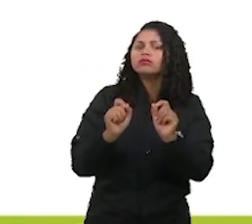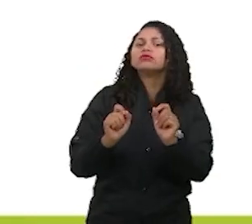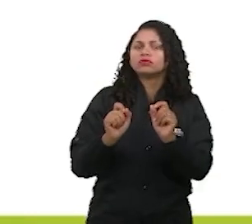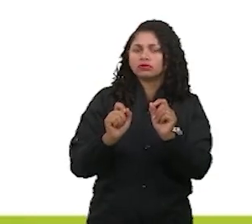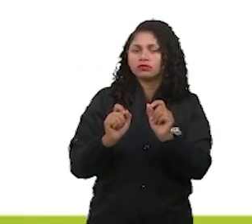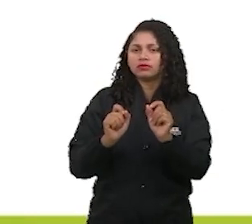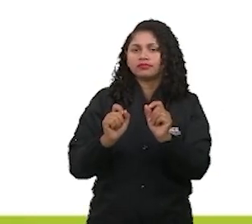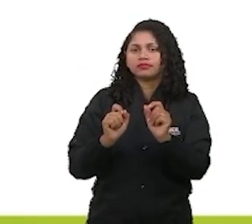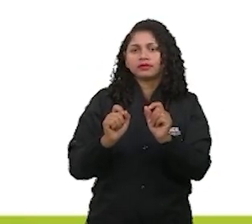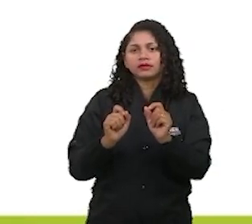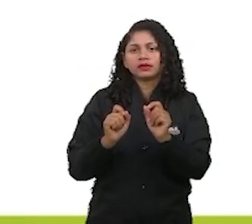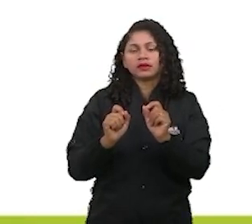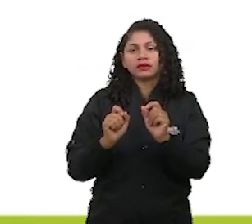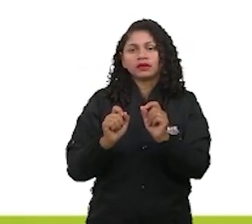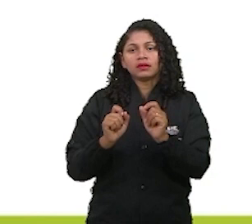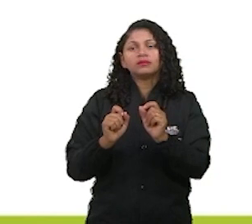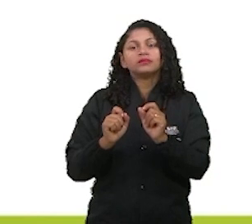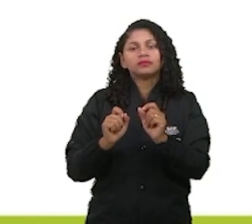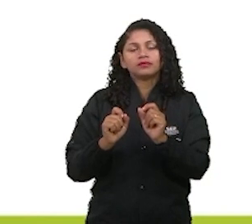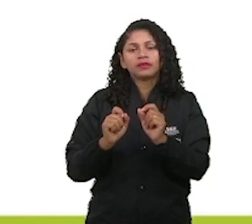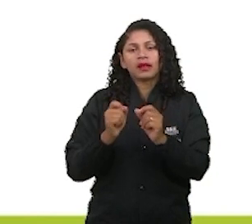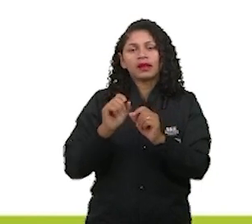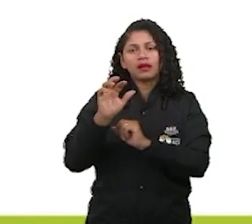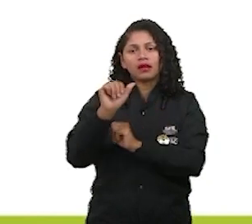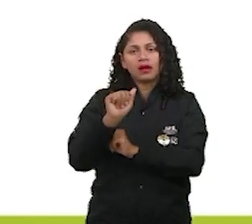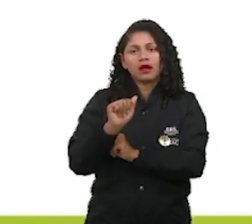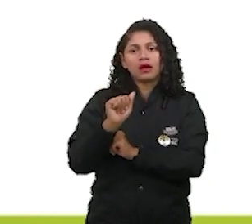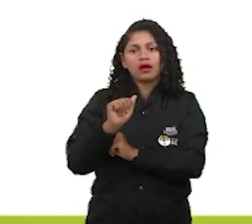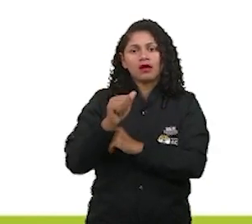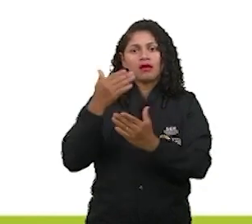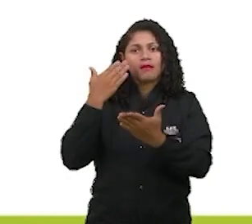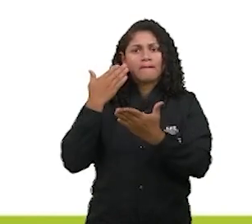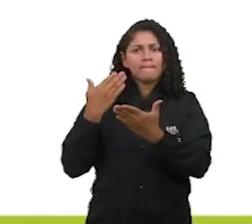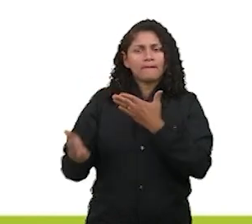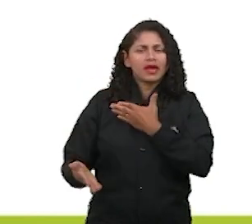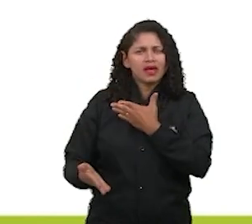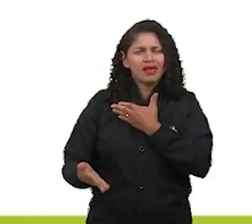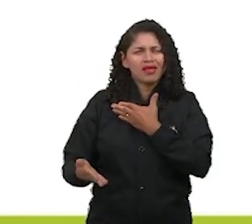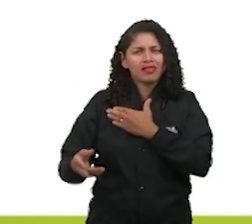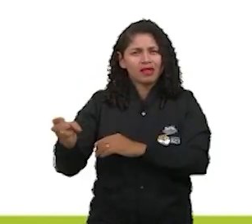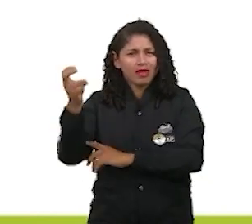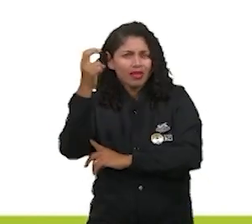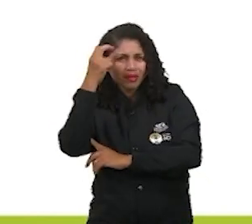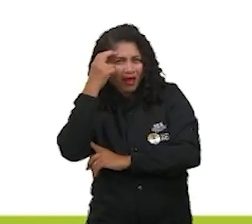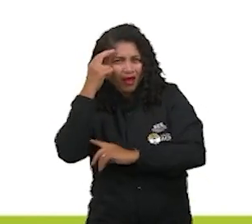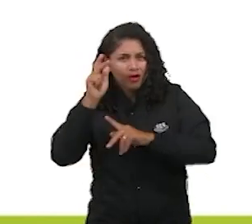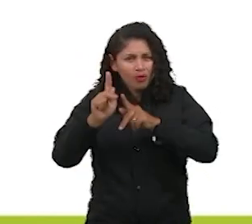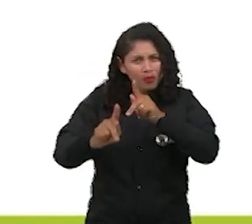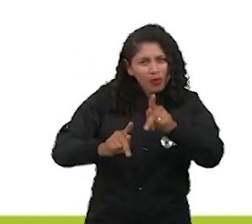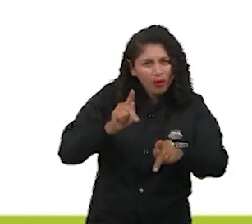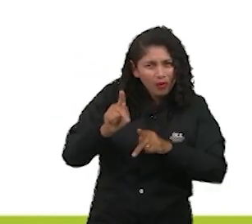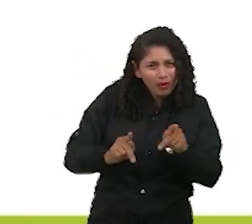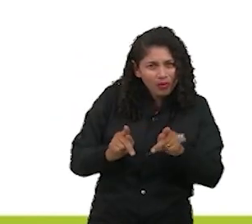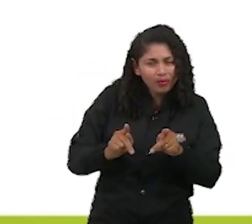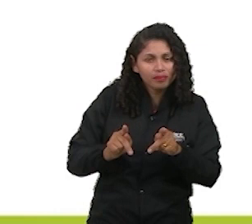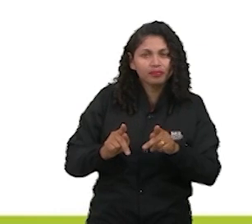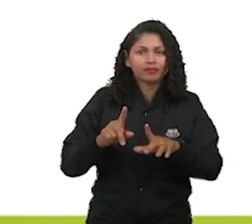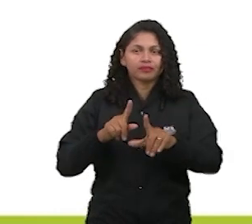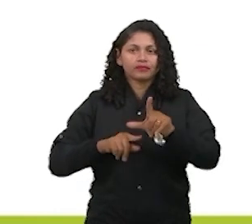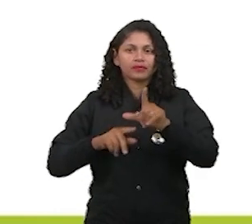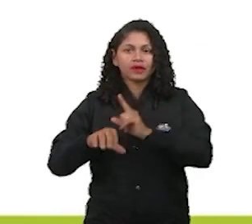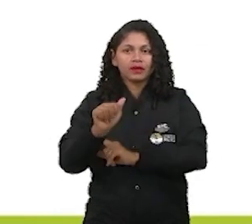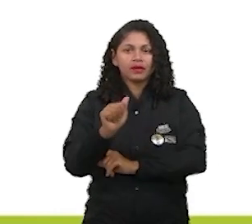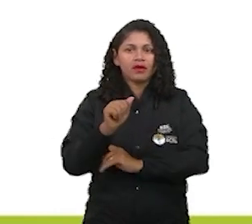A desvalorização da cultura popular. Será que é desvalorizada a cultura? B,